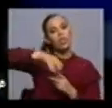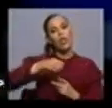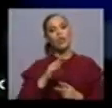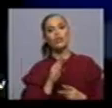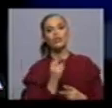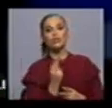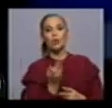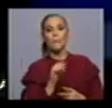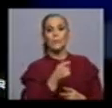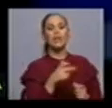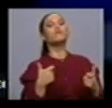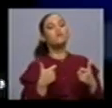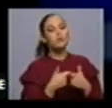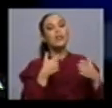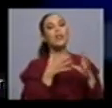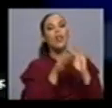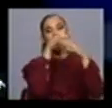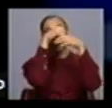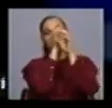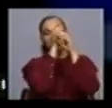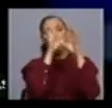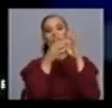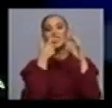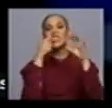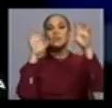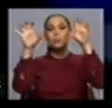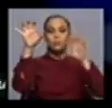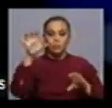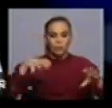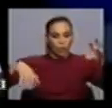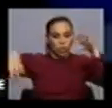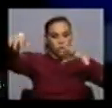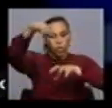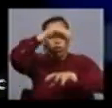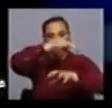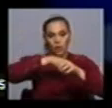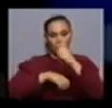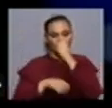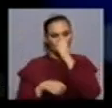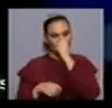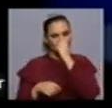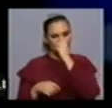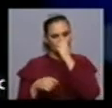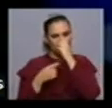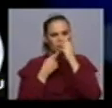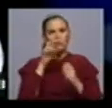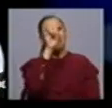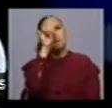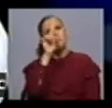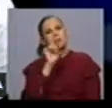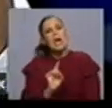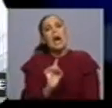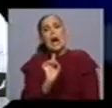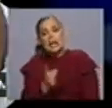com as observações que nós temos dadas pelos meteoritos, pelas rochas que existem no nosso sistema solar. E a grande pergunta agora que se coloca é: será que isto também